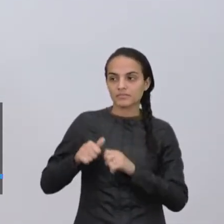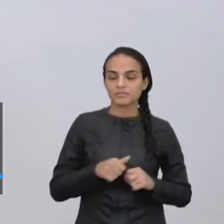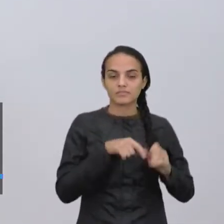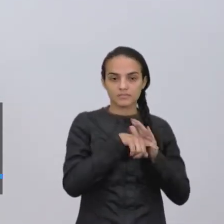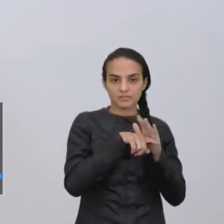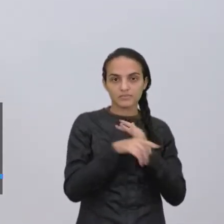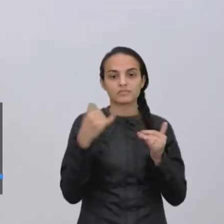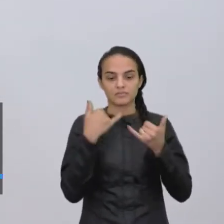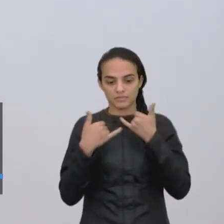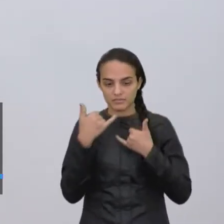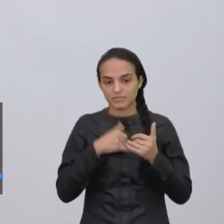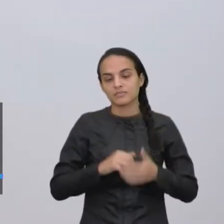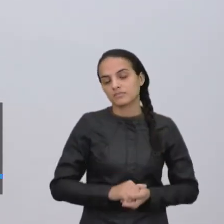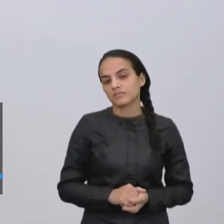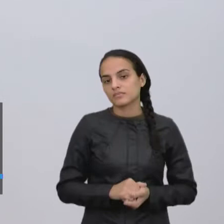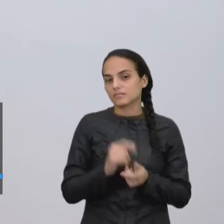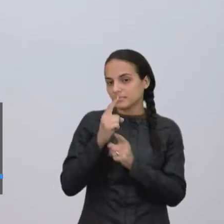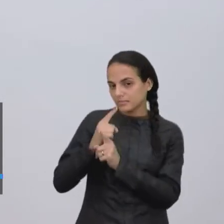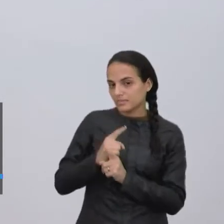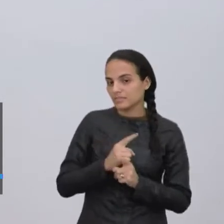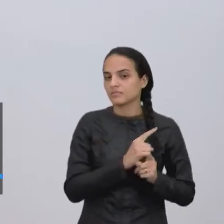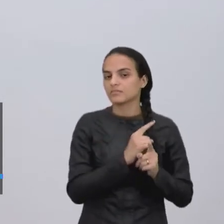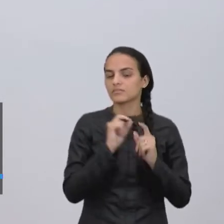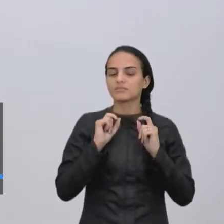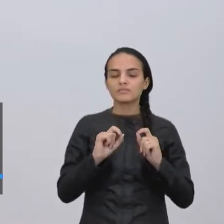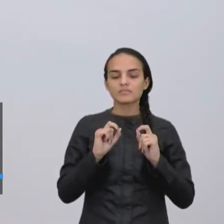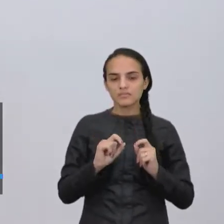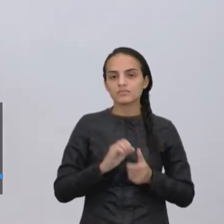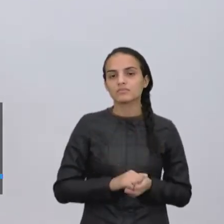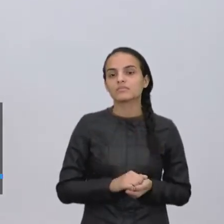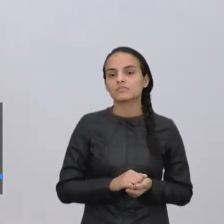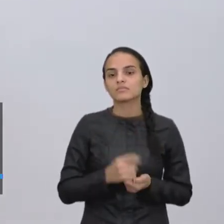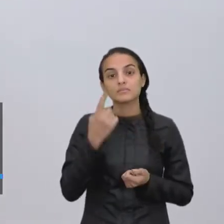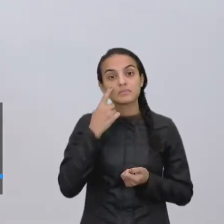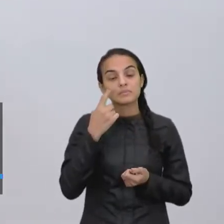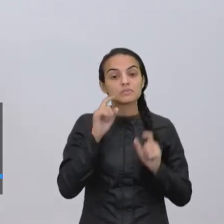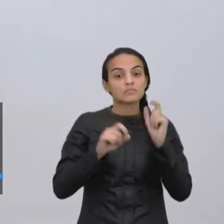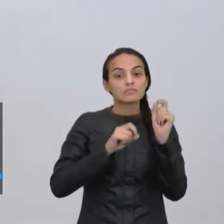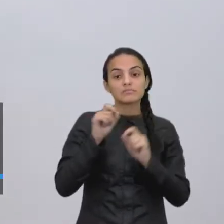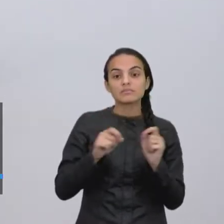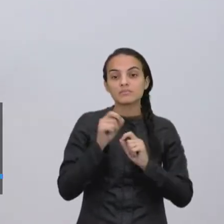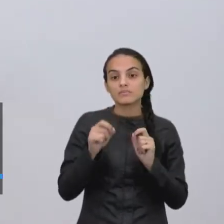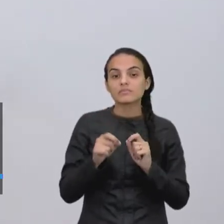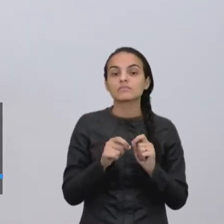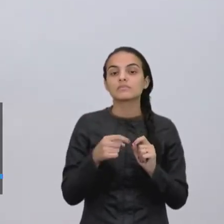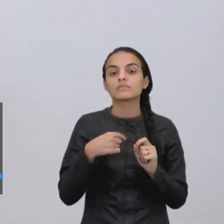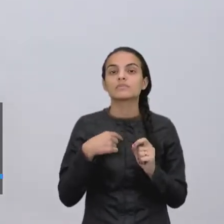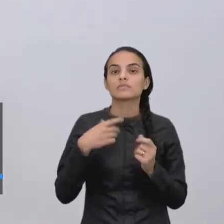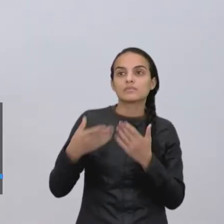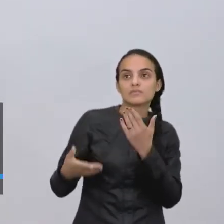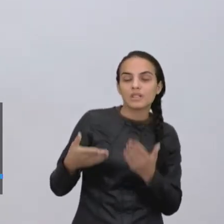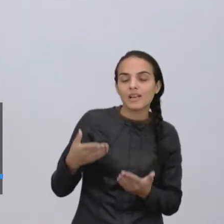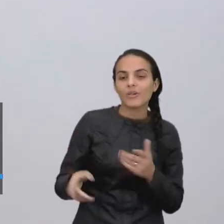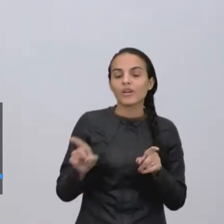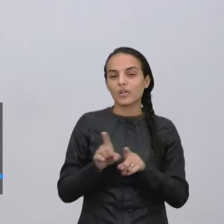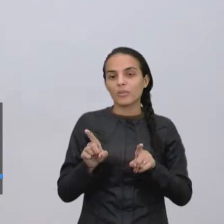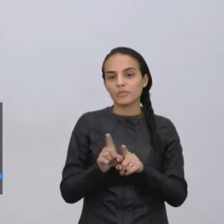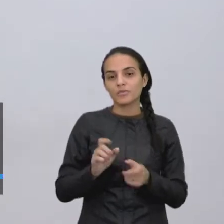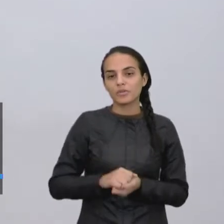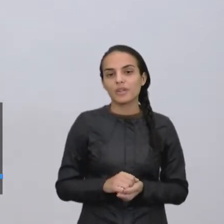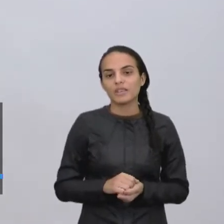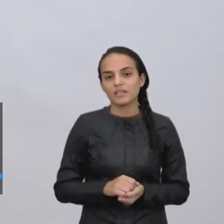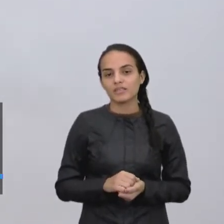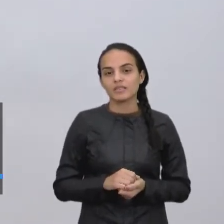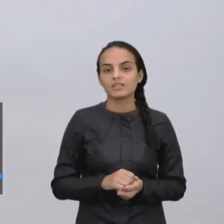pegar as informações. E identifica. O que é identificar? Ver o que eu coletei. Ah, isso aqui é uma variável tal dessa ou não. Ah, é